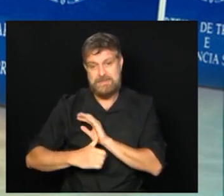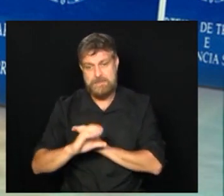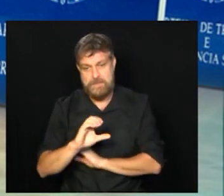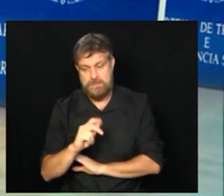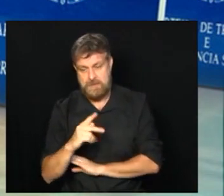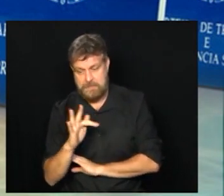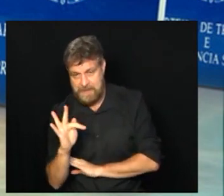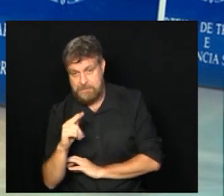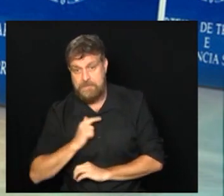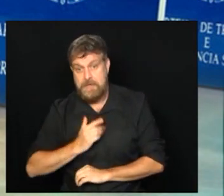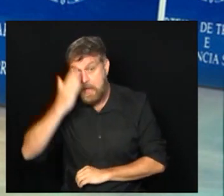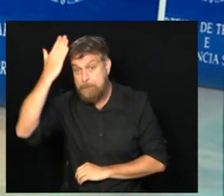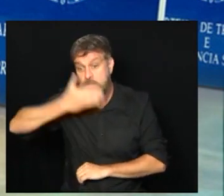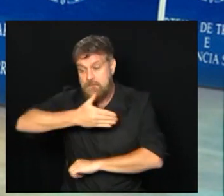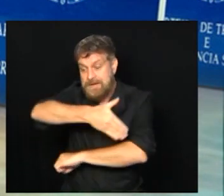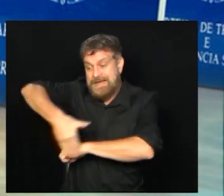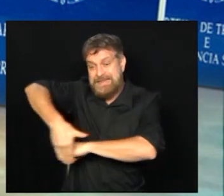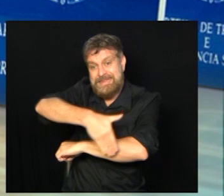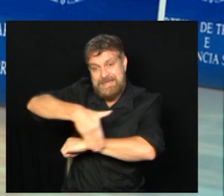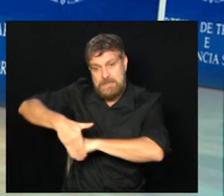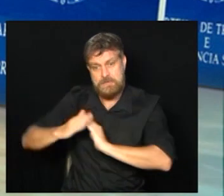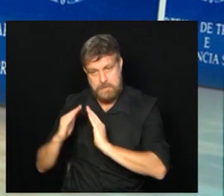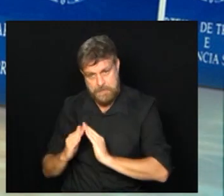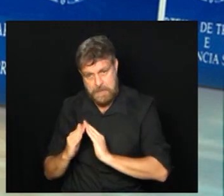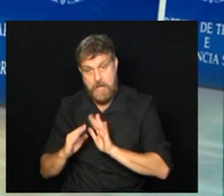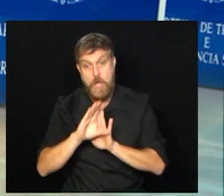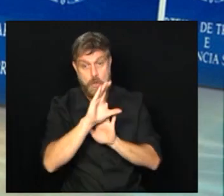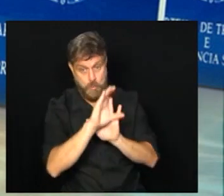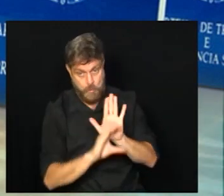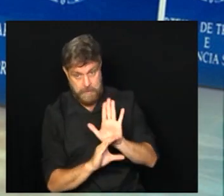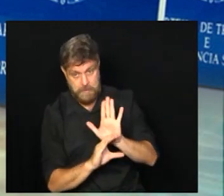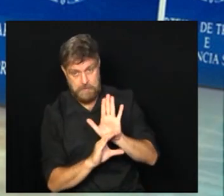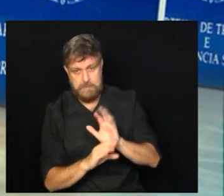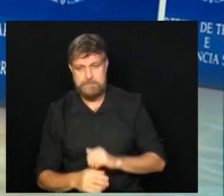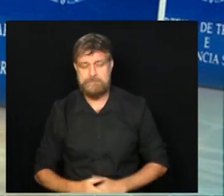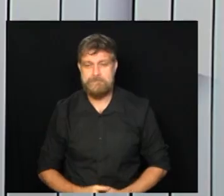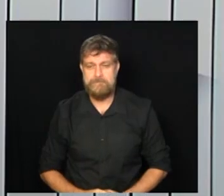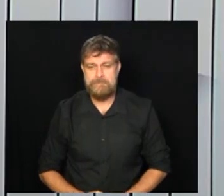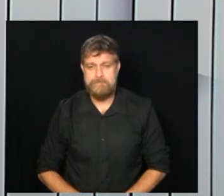e comprovante de endereço, além do currículo.